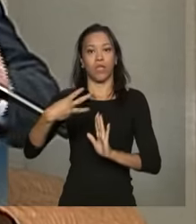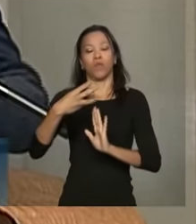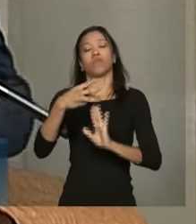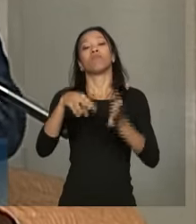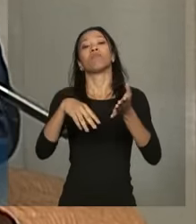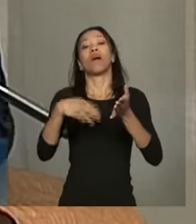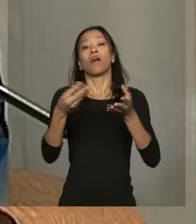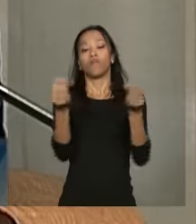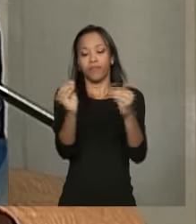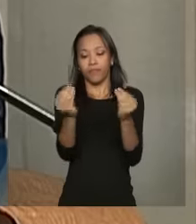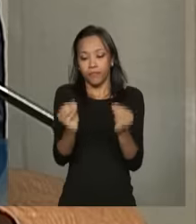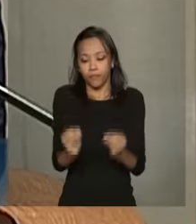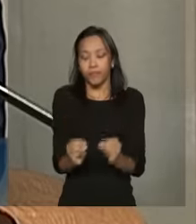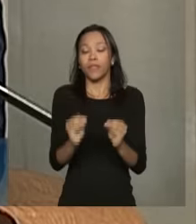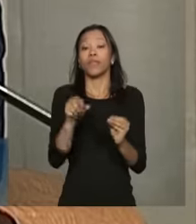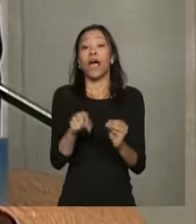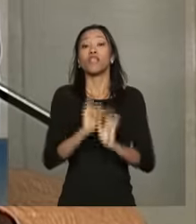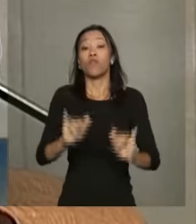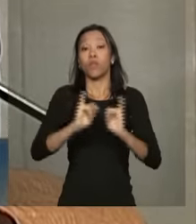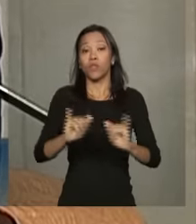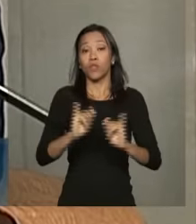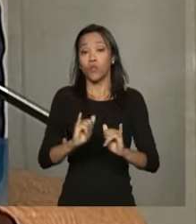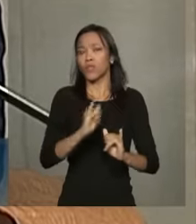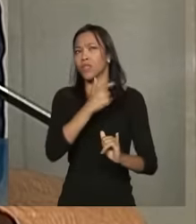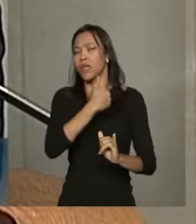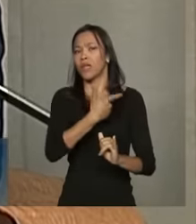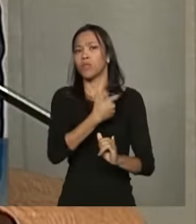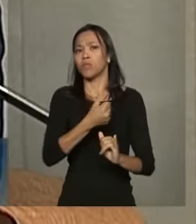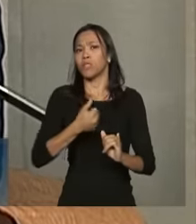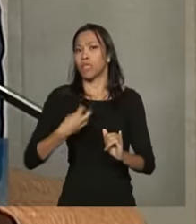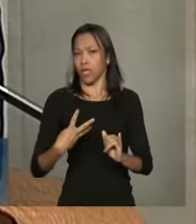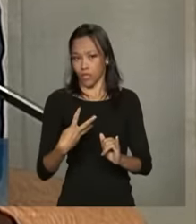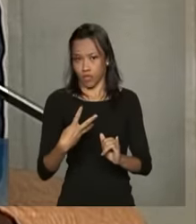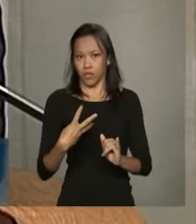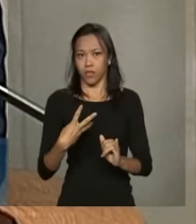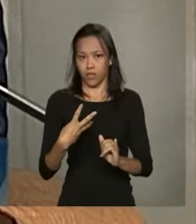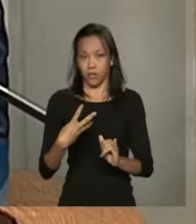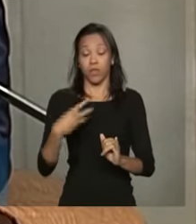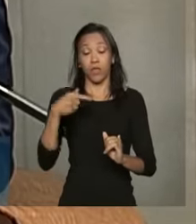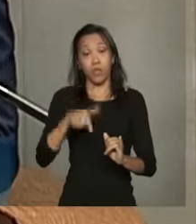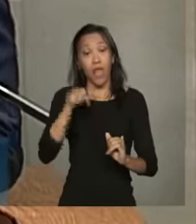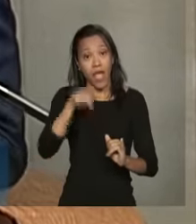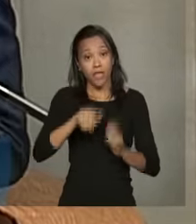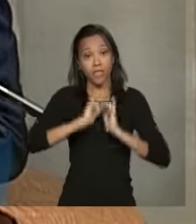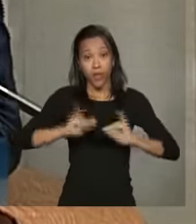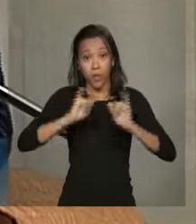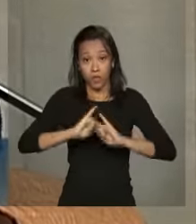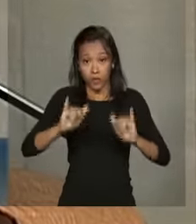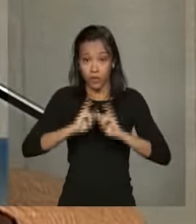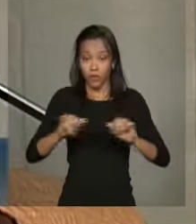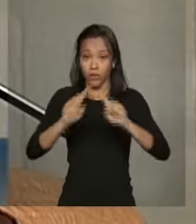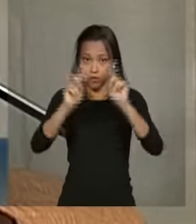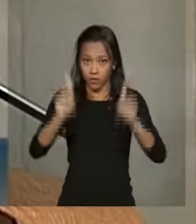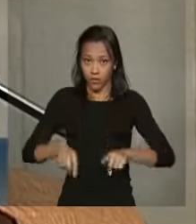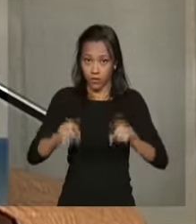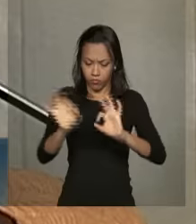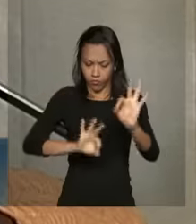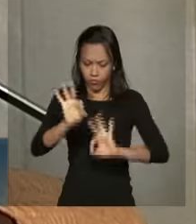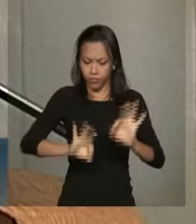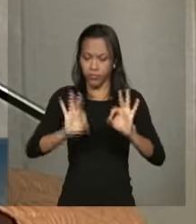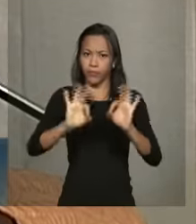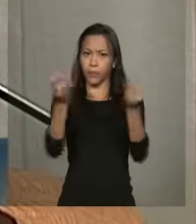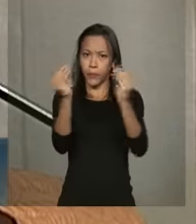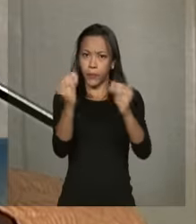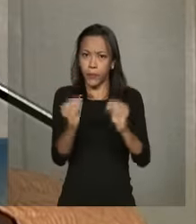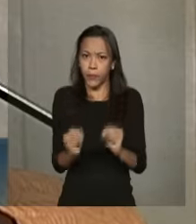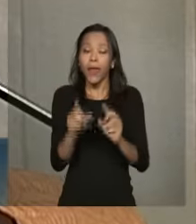traz dados de 2013 eh as informações que que o relatório contém são sobre